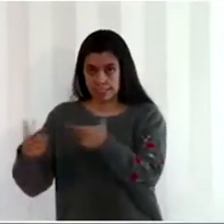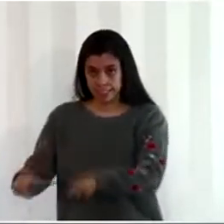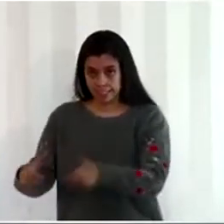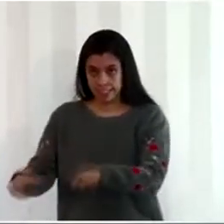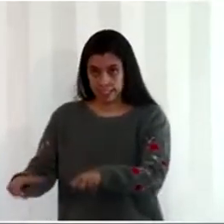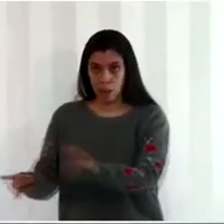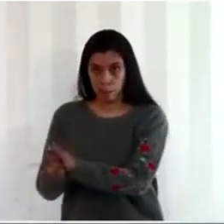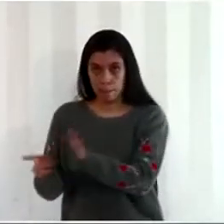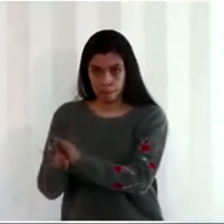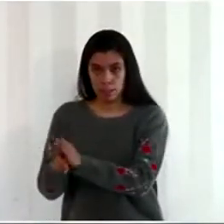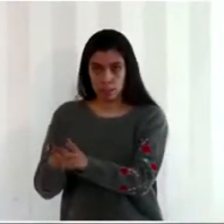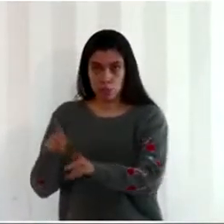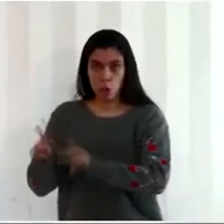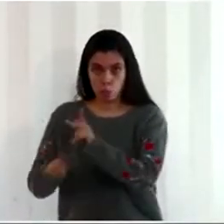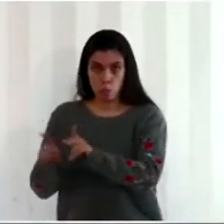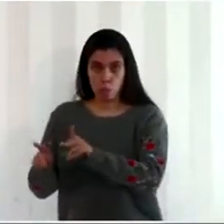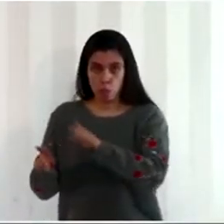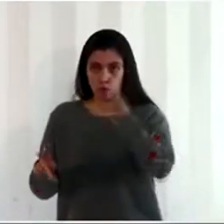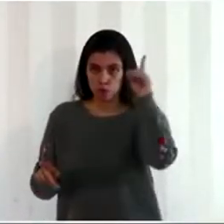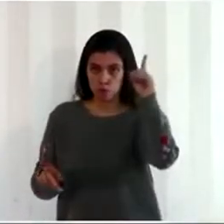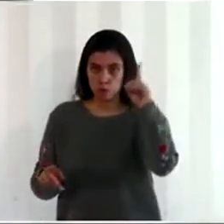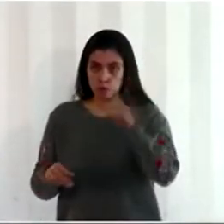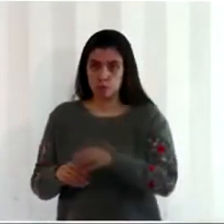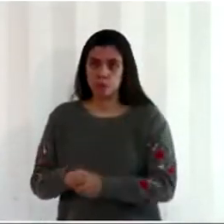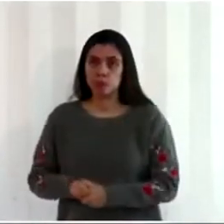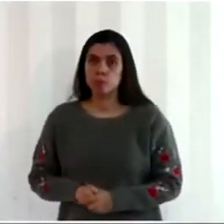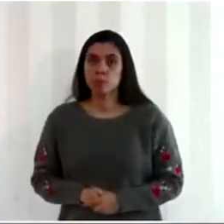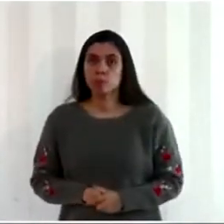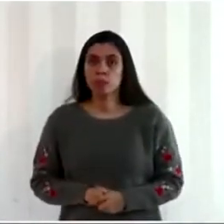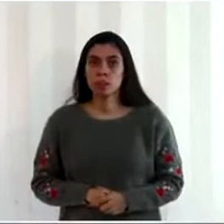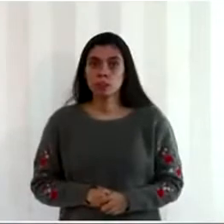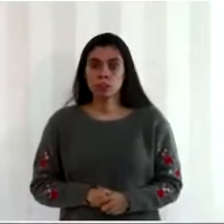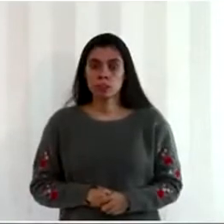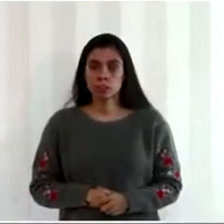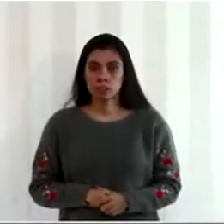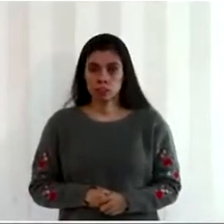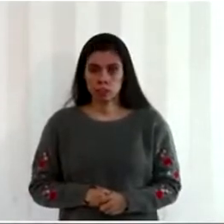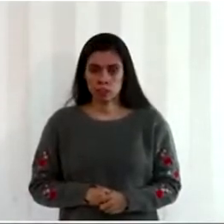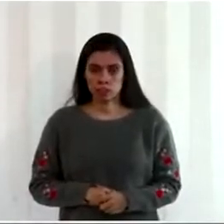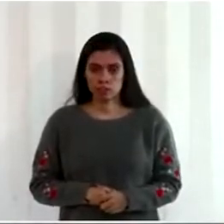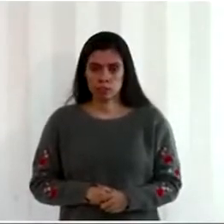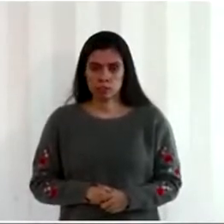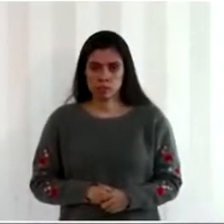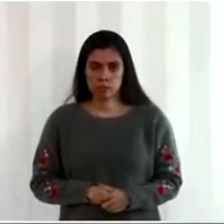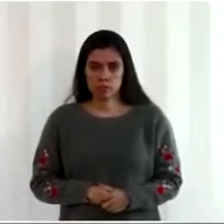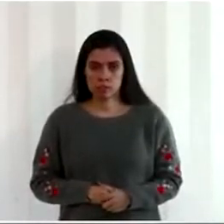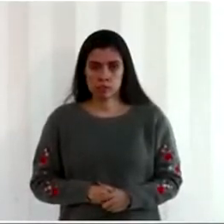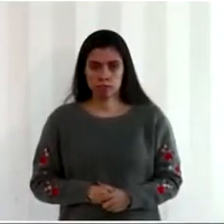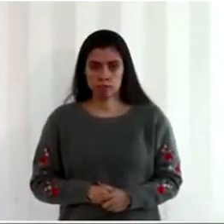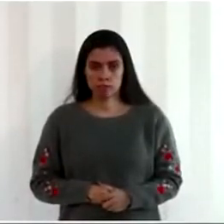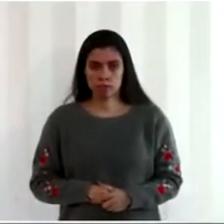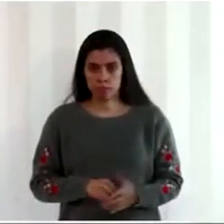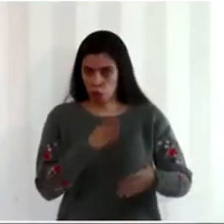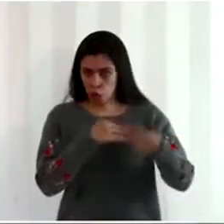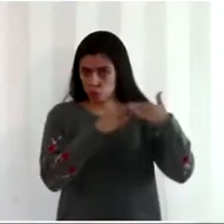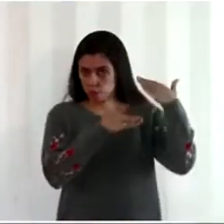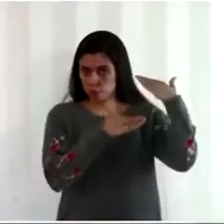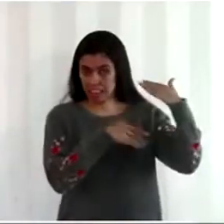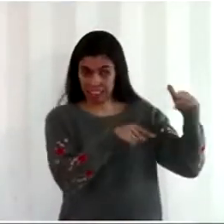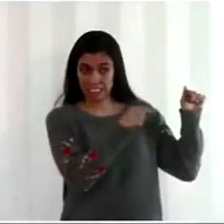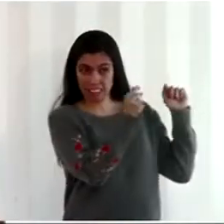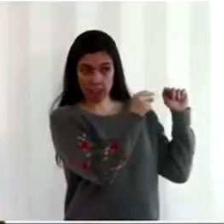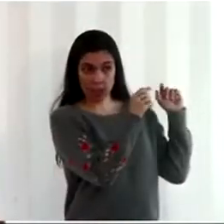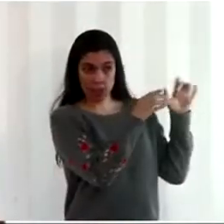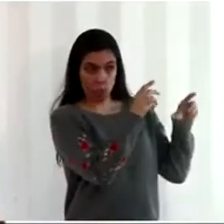que cresceram ou até que nasceram durante o período do cativeiro não retornaram para Judá, permaneceram lá onde eles